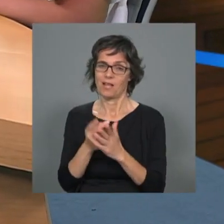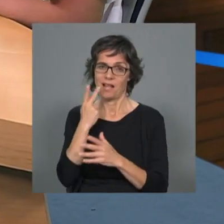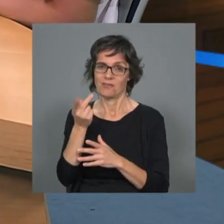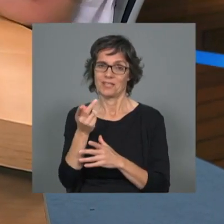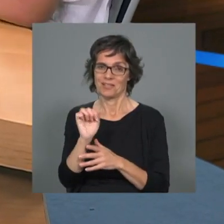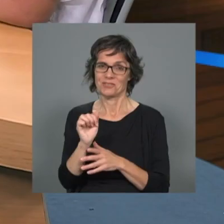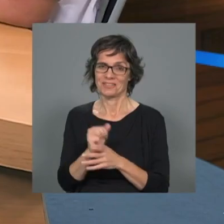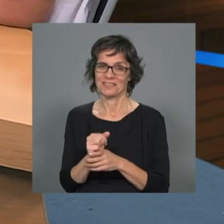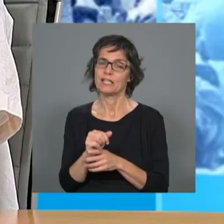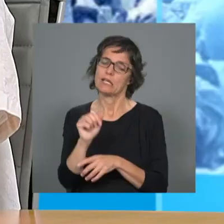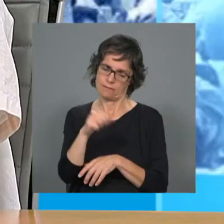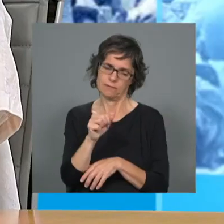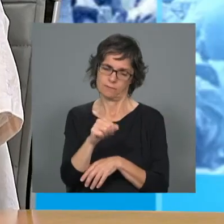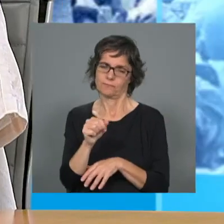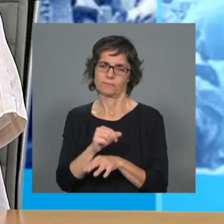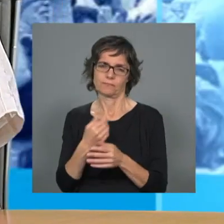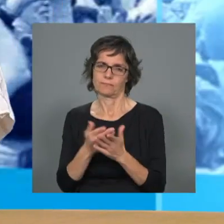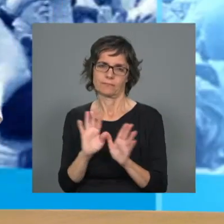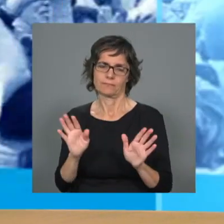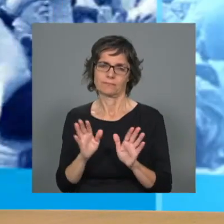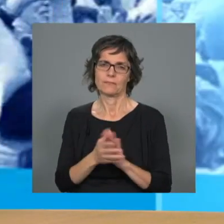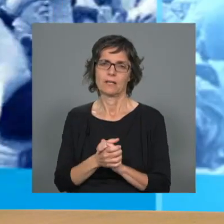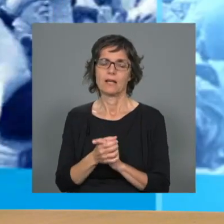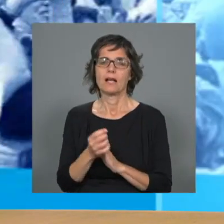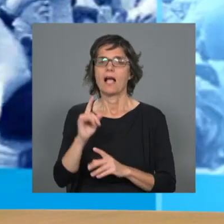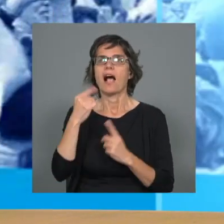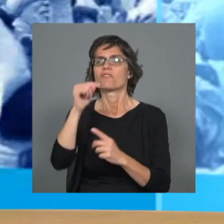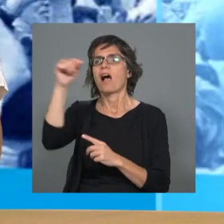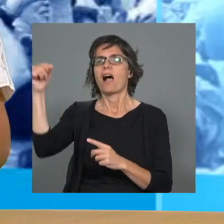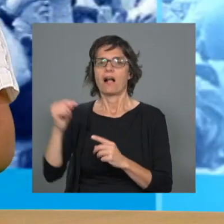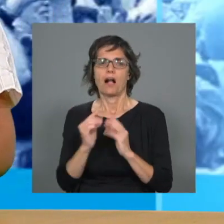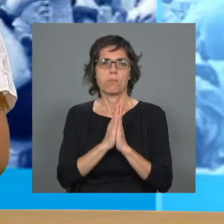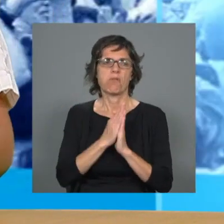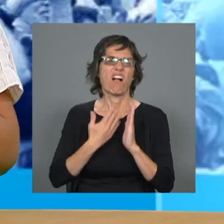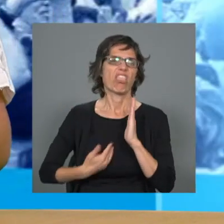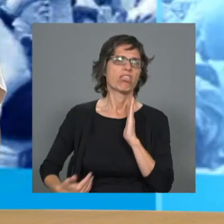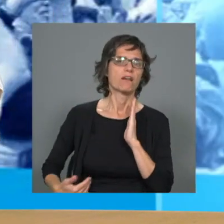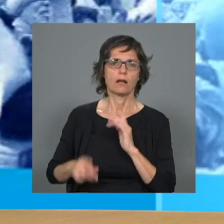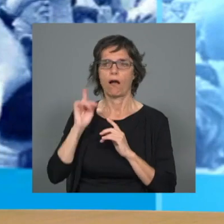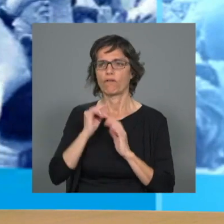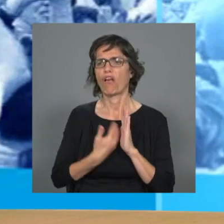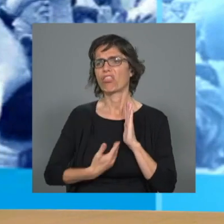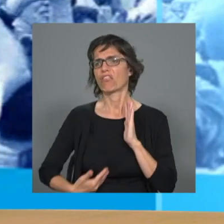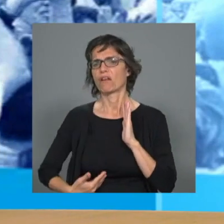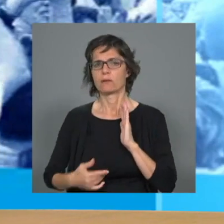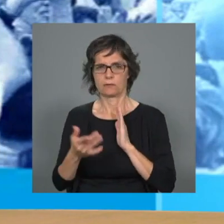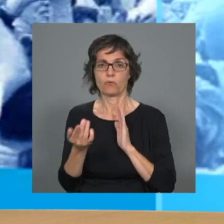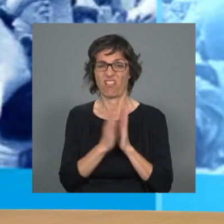Sim, aquilo que se diz que a igreja é antiga e que, ou seja, que os valores são antigos e que não